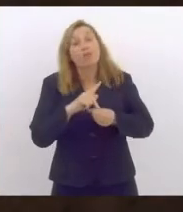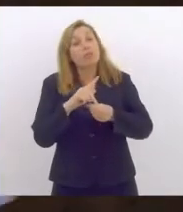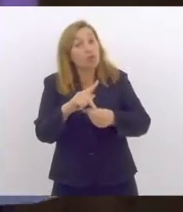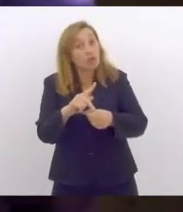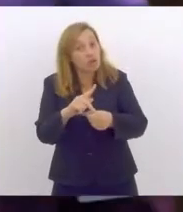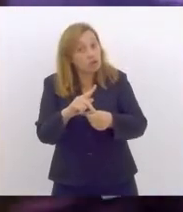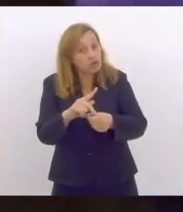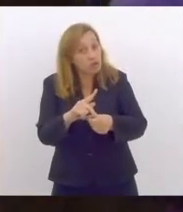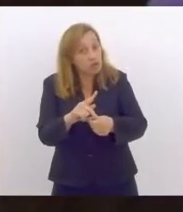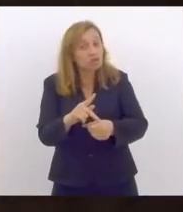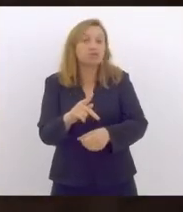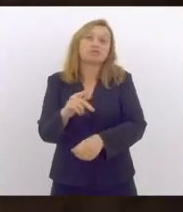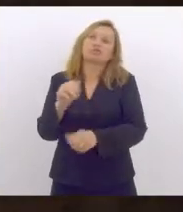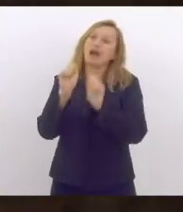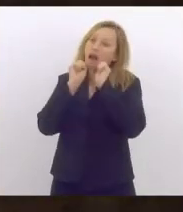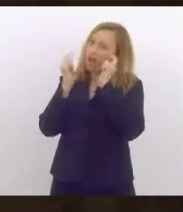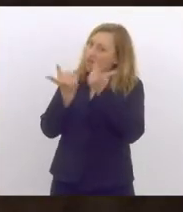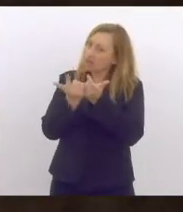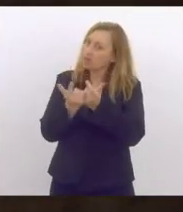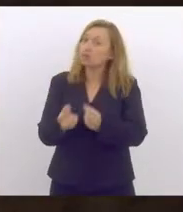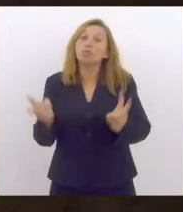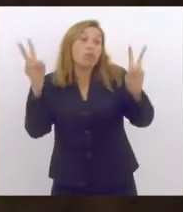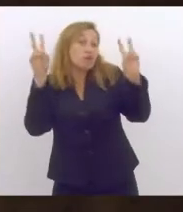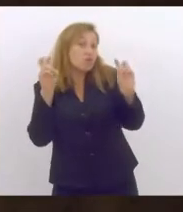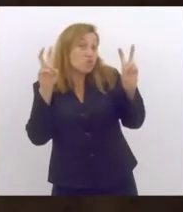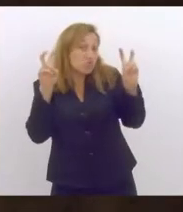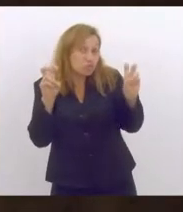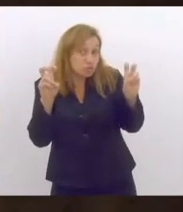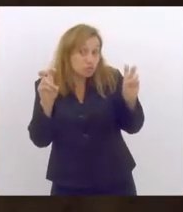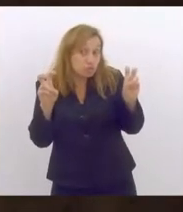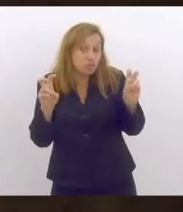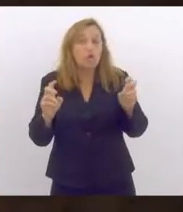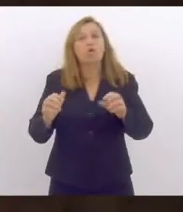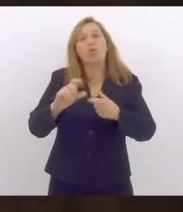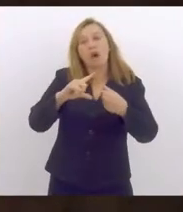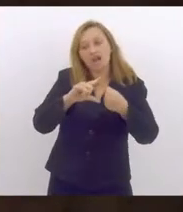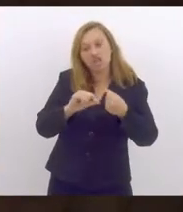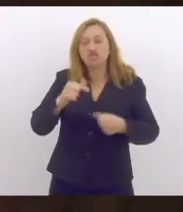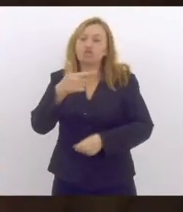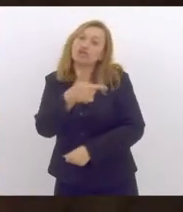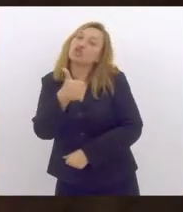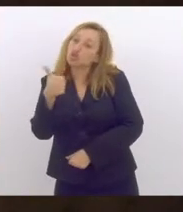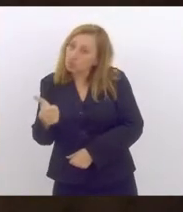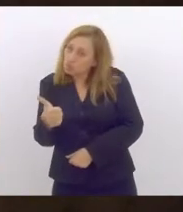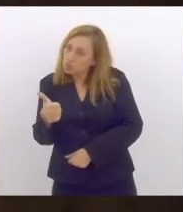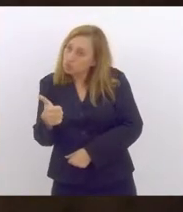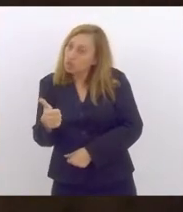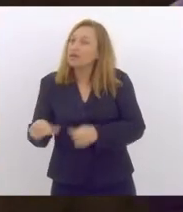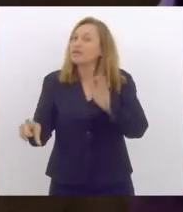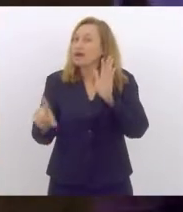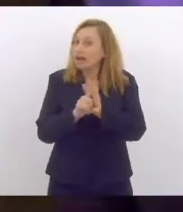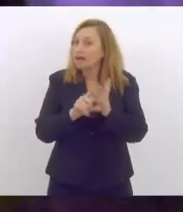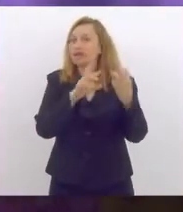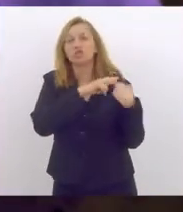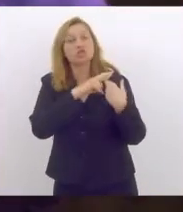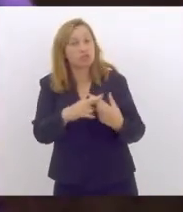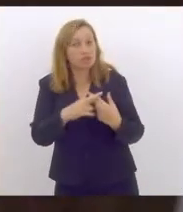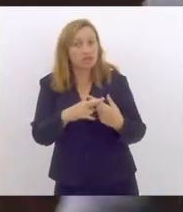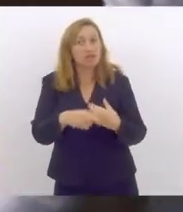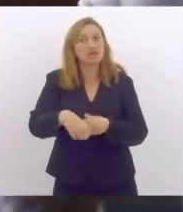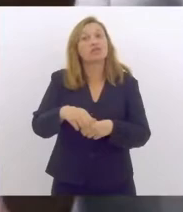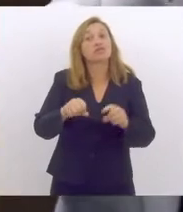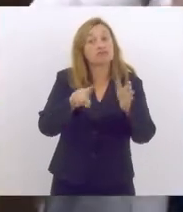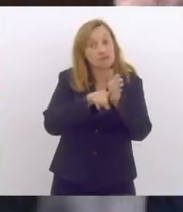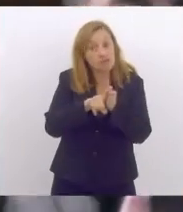procuradoria da Alerge sobre a questão do artigo 21 da Lei de Responsabilidade